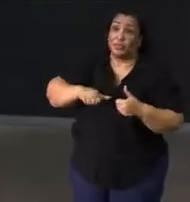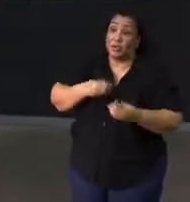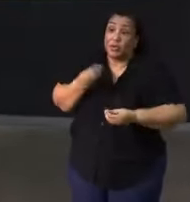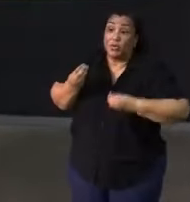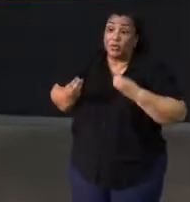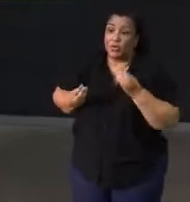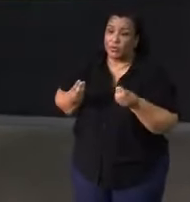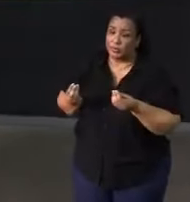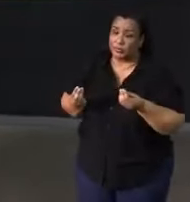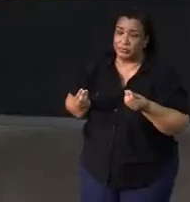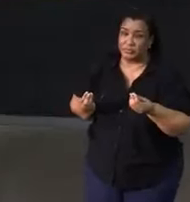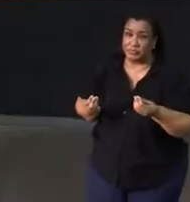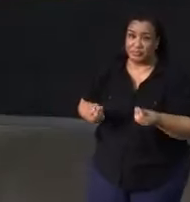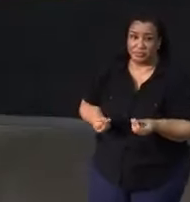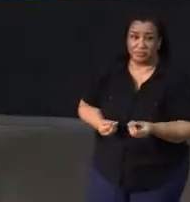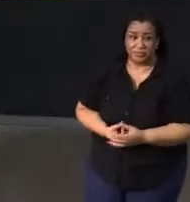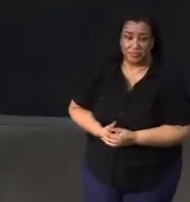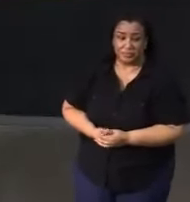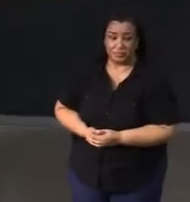absolutamente impossível.